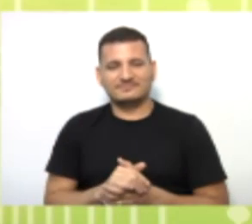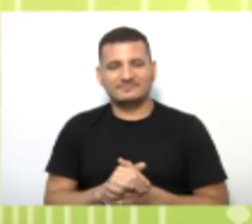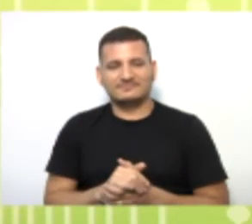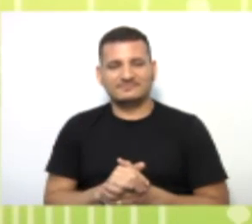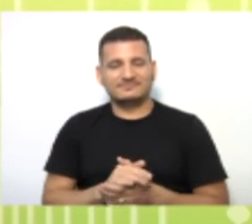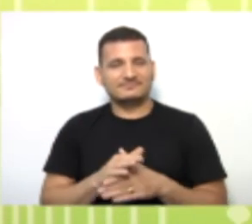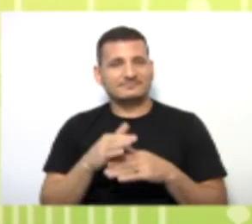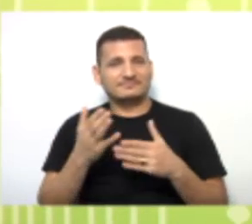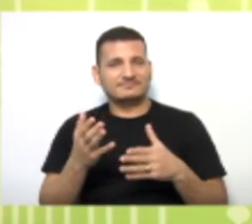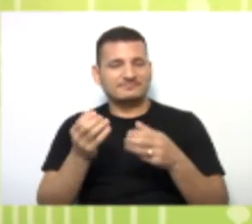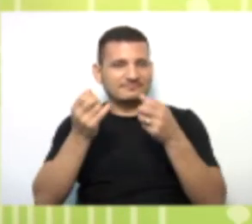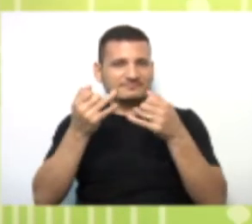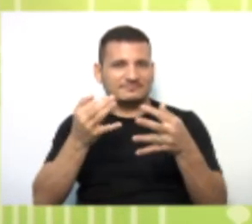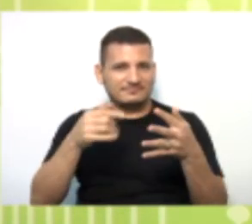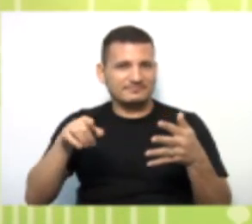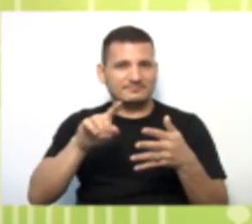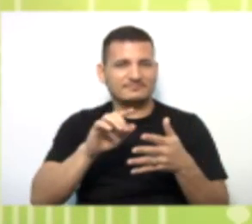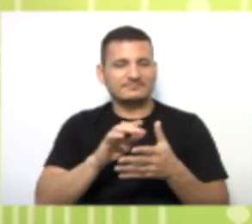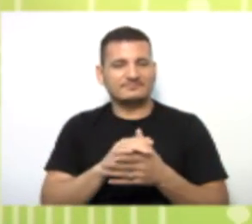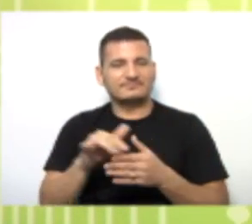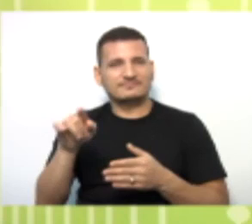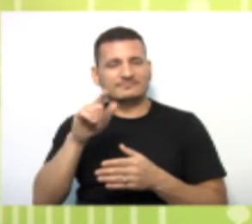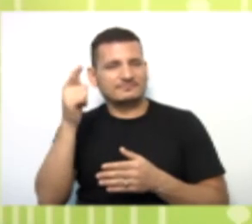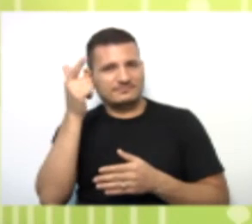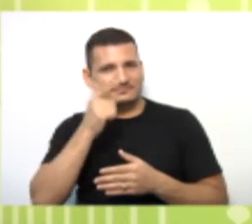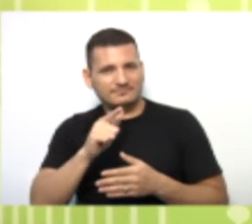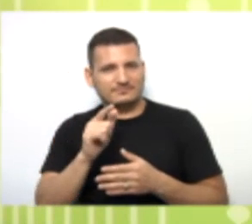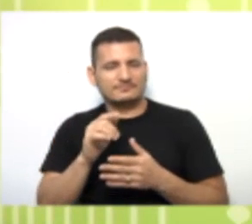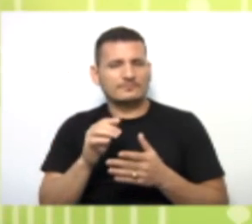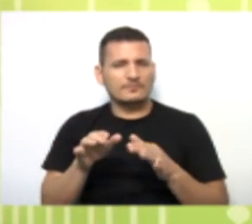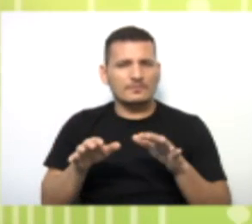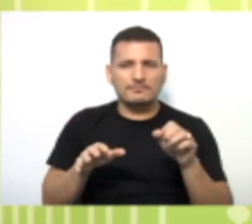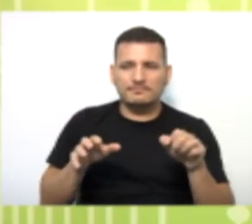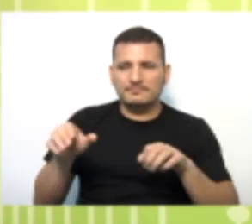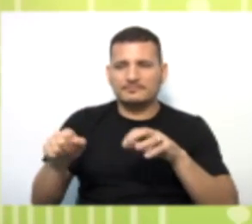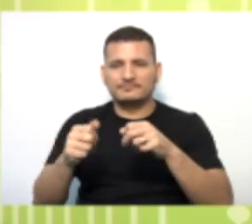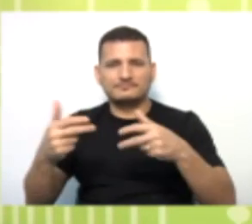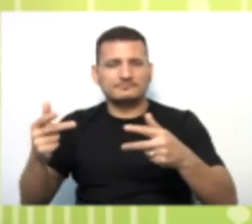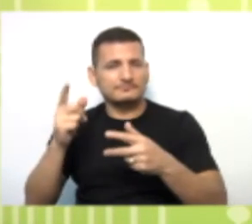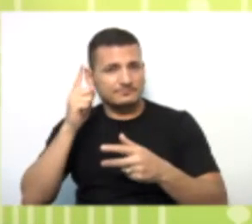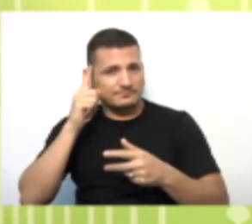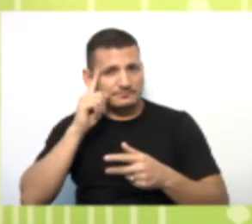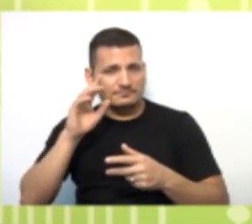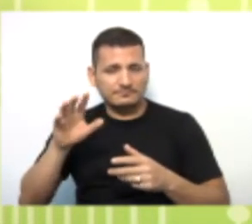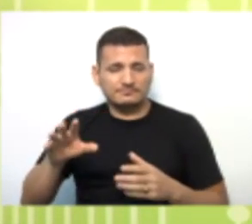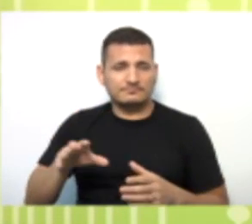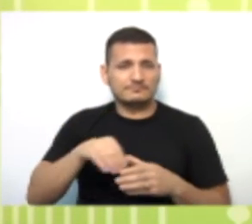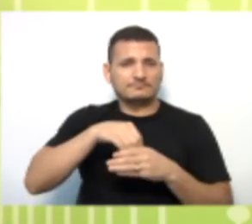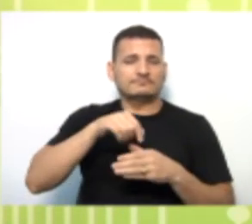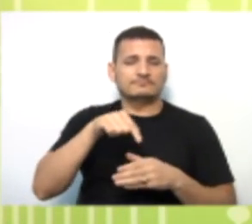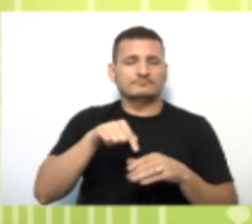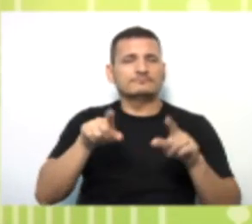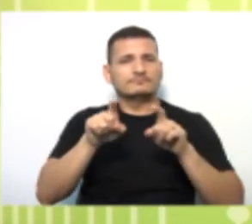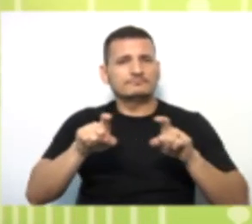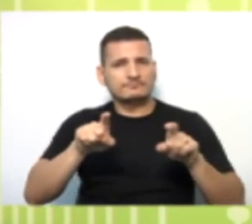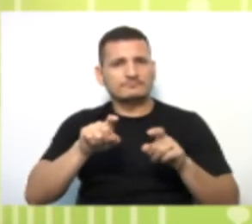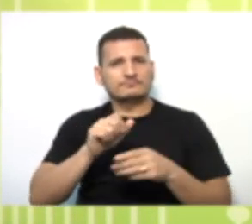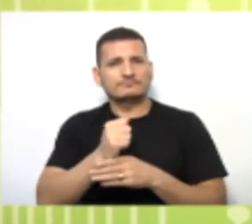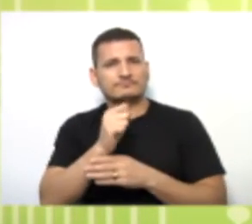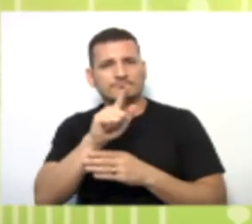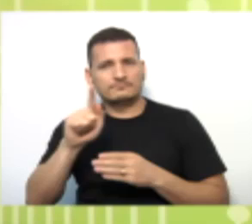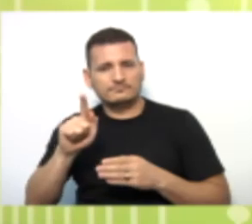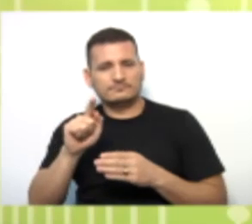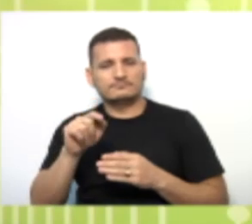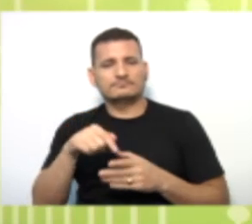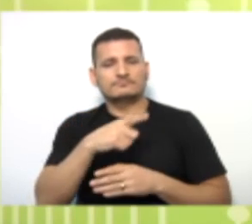é que vocês conseguem pegar esses probleminhas que você tem no dia a dia e transformar eles em programas de computador, em algoritmos, e levar para a